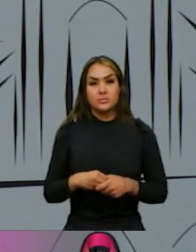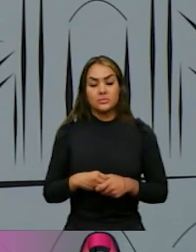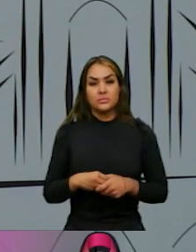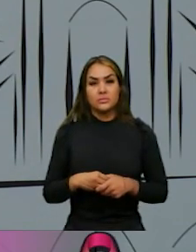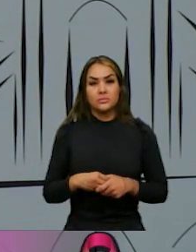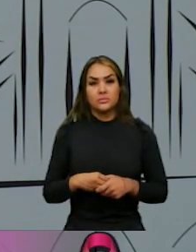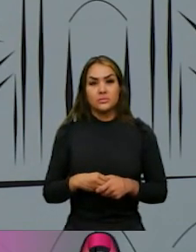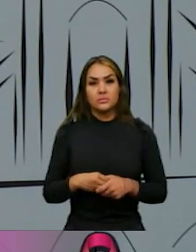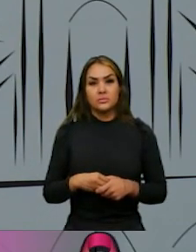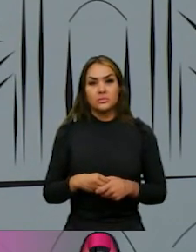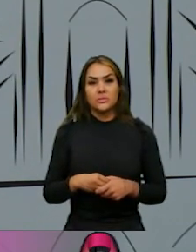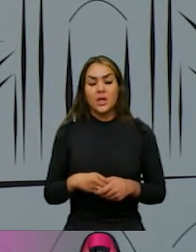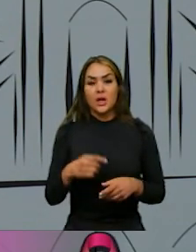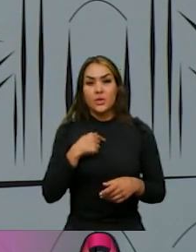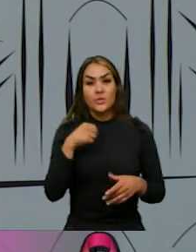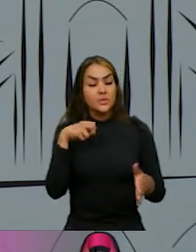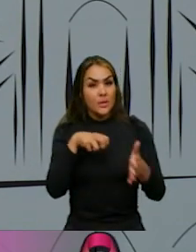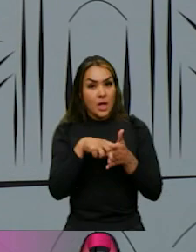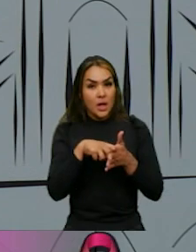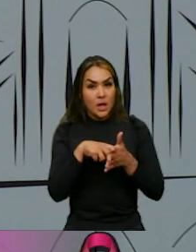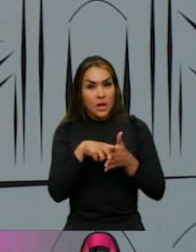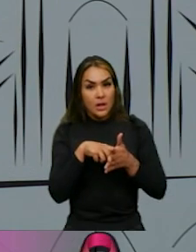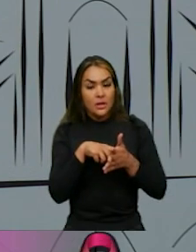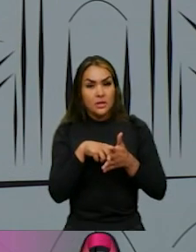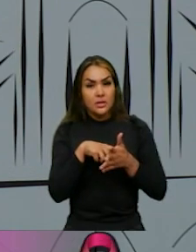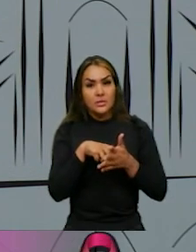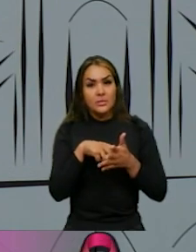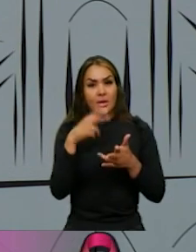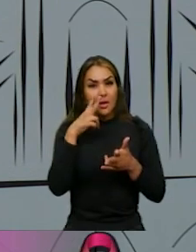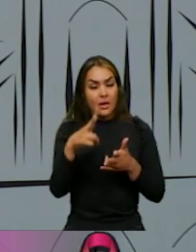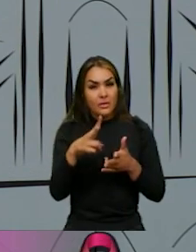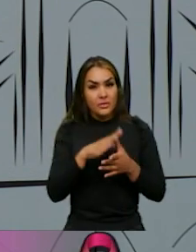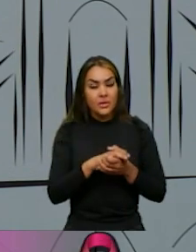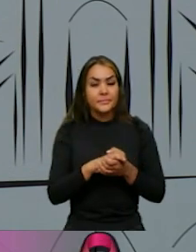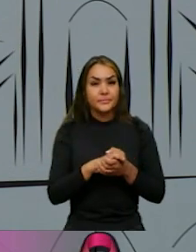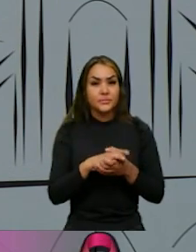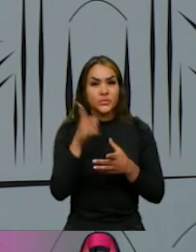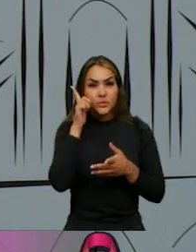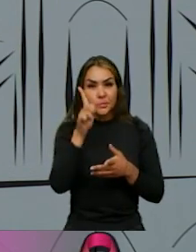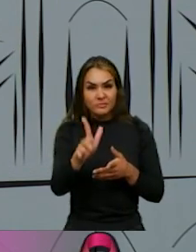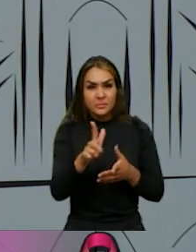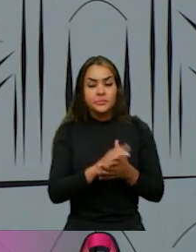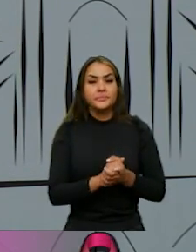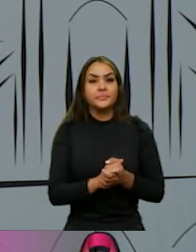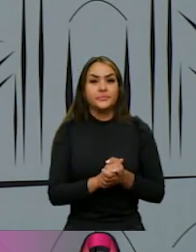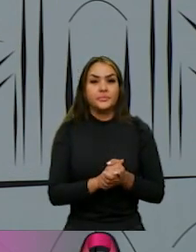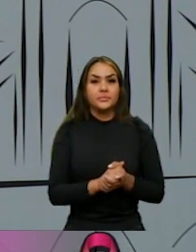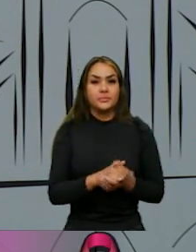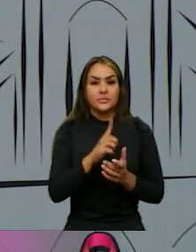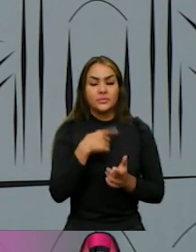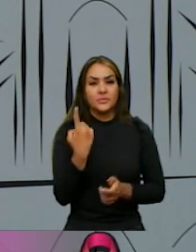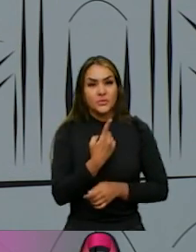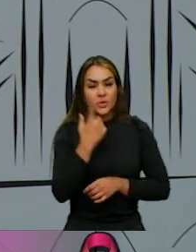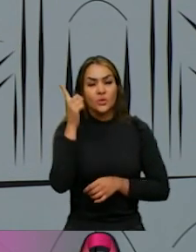realmente teríamos resultado. Nós fomos buscar estatisticamente e o resultado foi muito